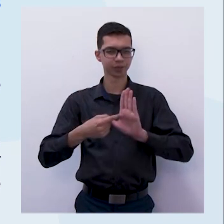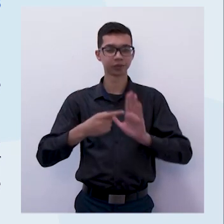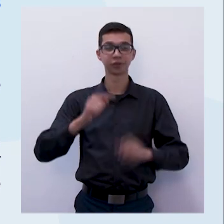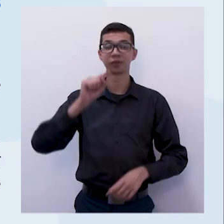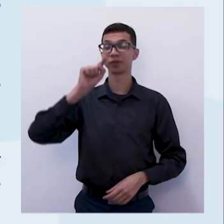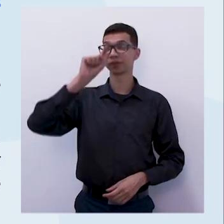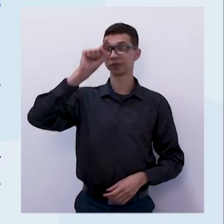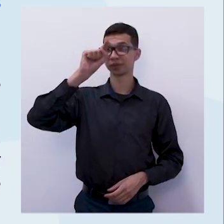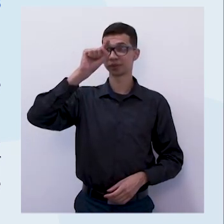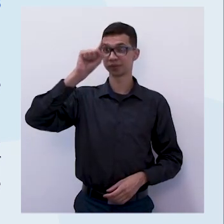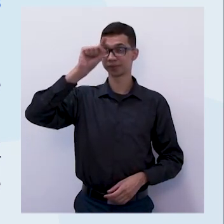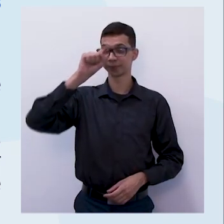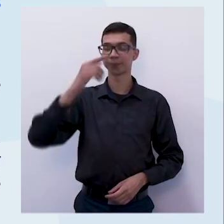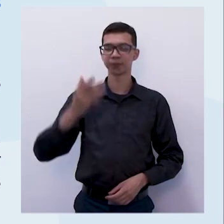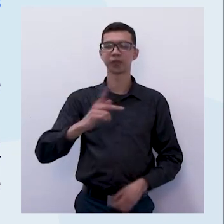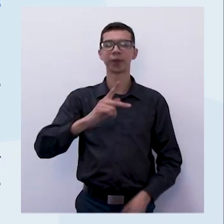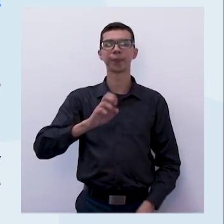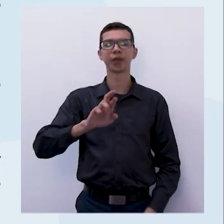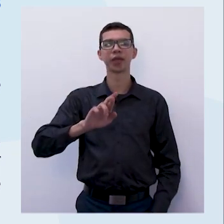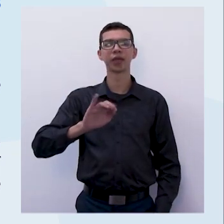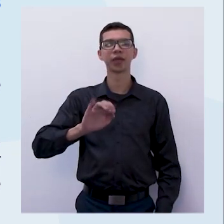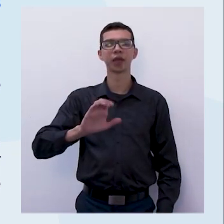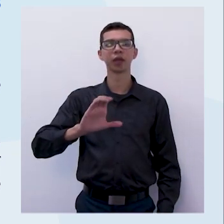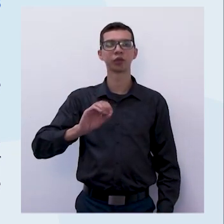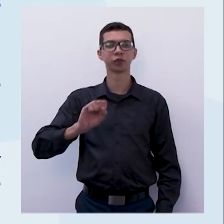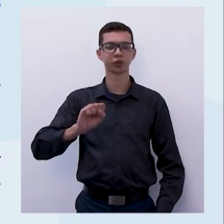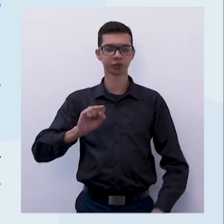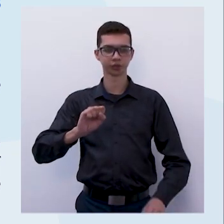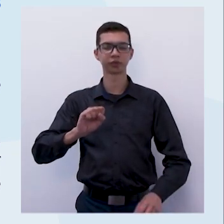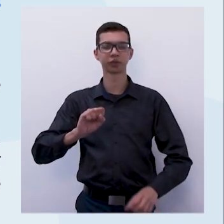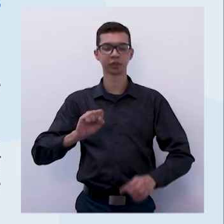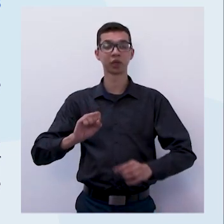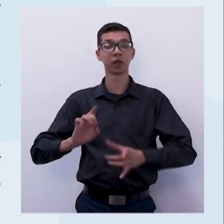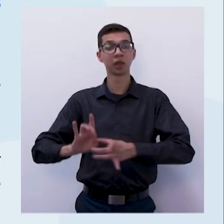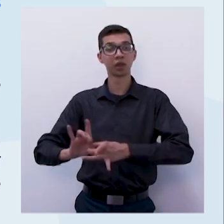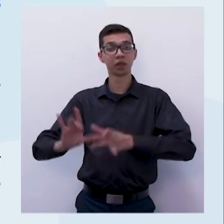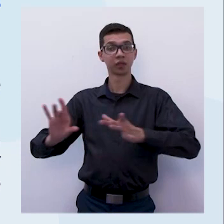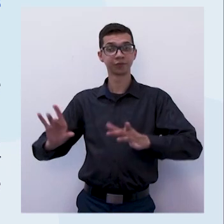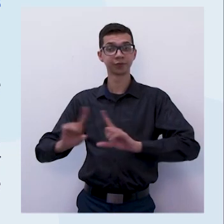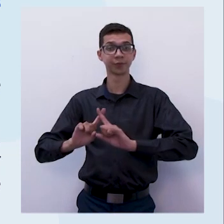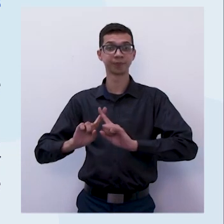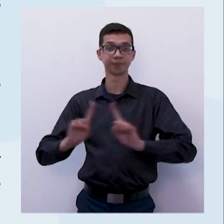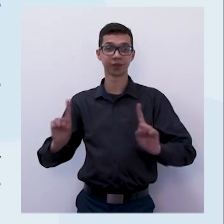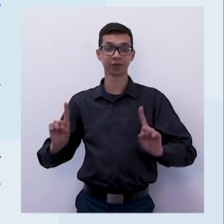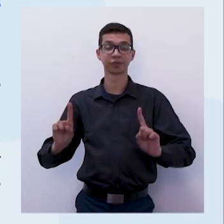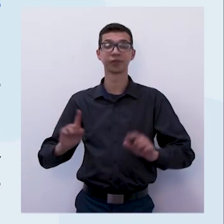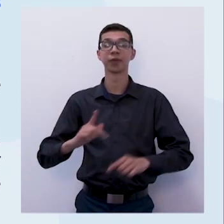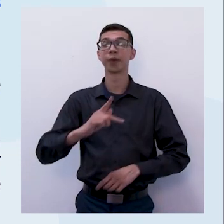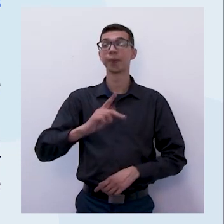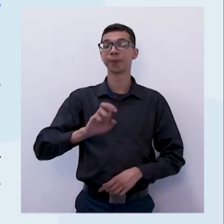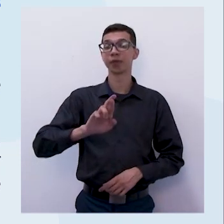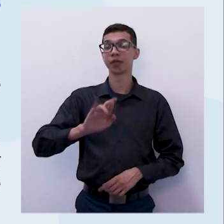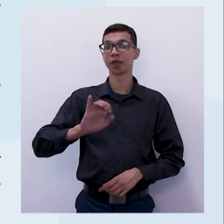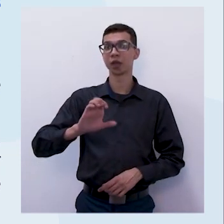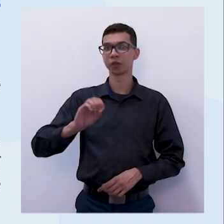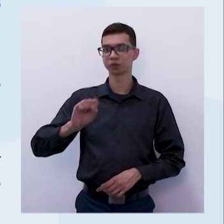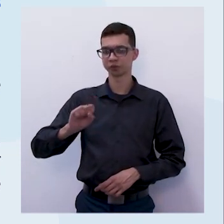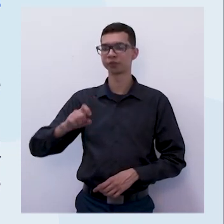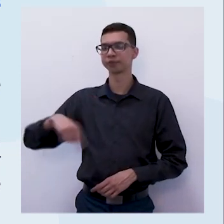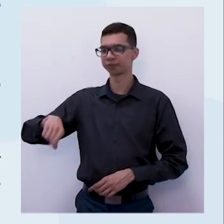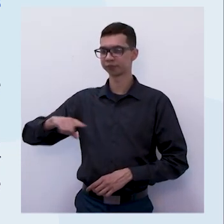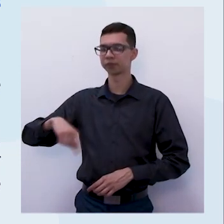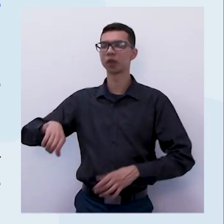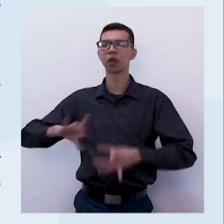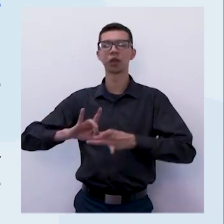que os periecos, enquanto homens livres, elegiam os membros do eforato. Os periecos são homens livres, mas eles não